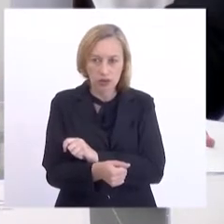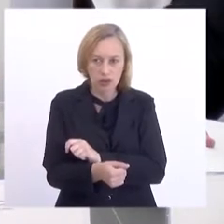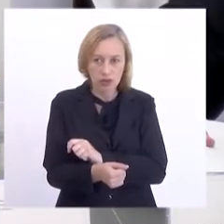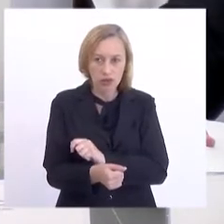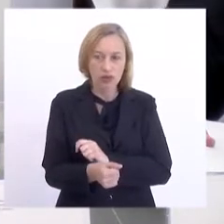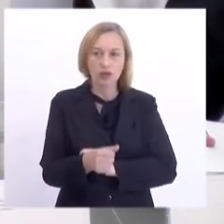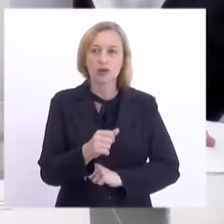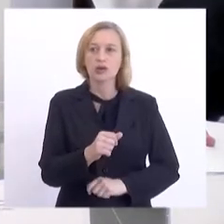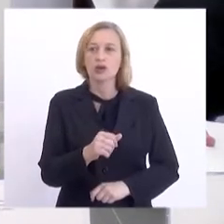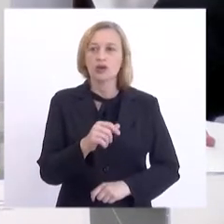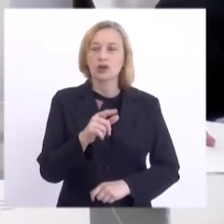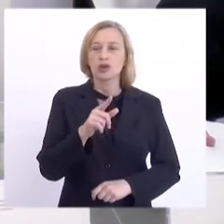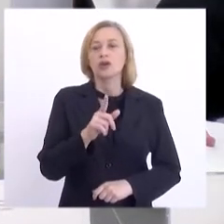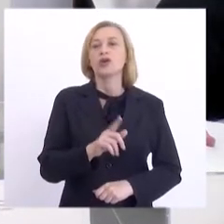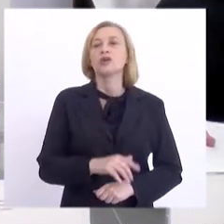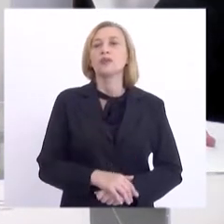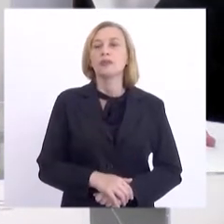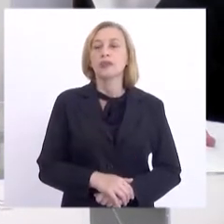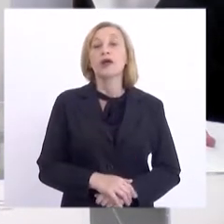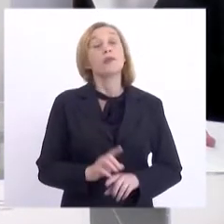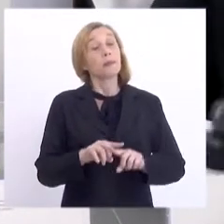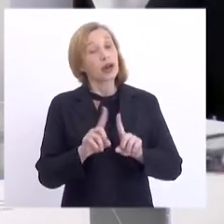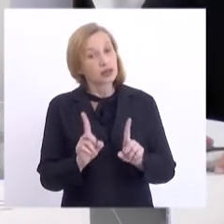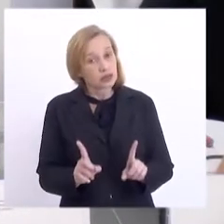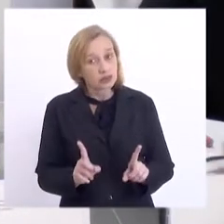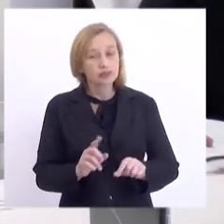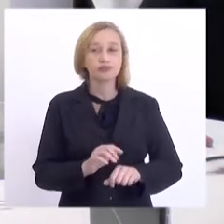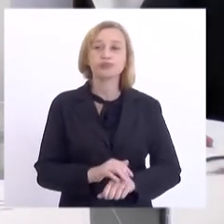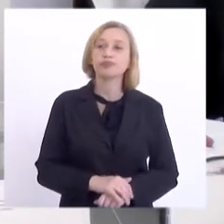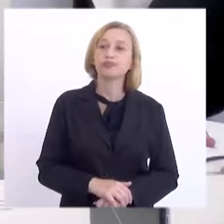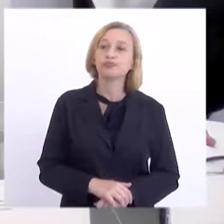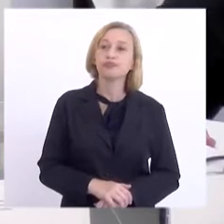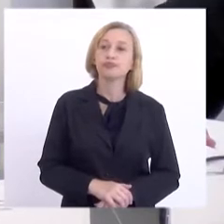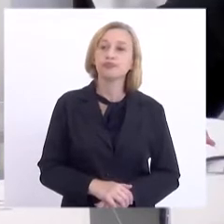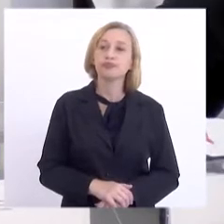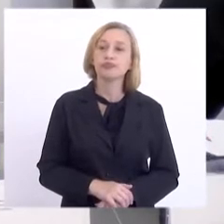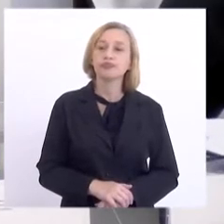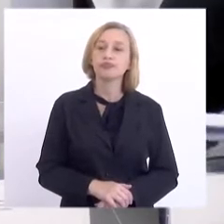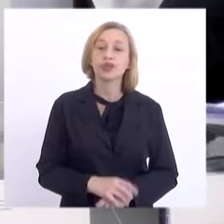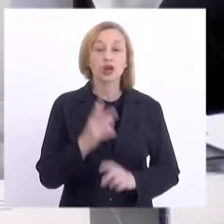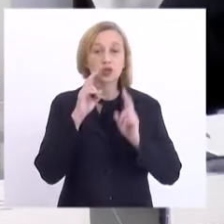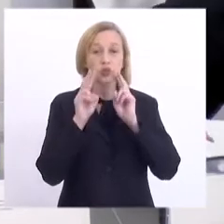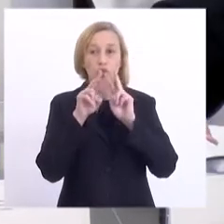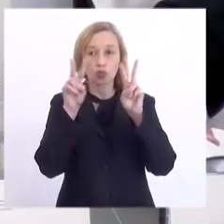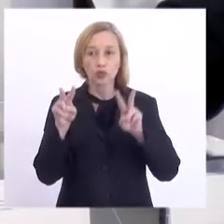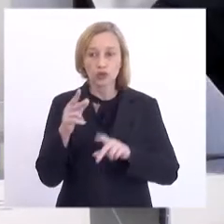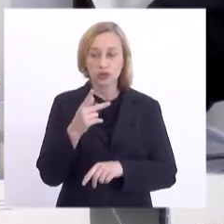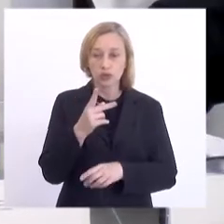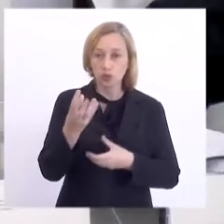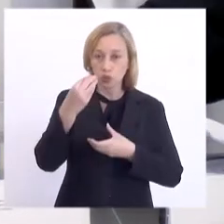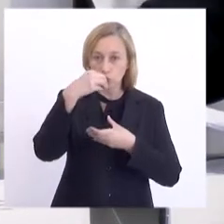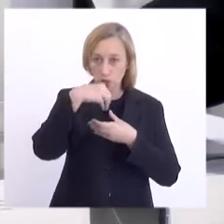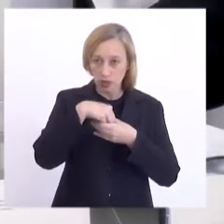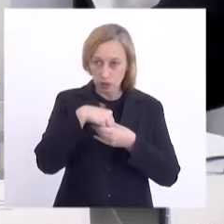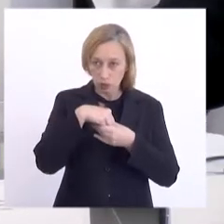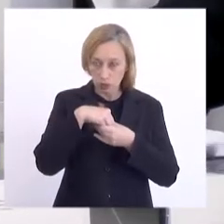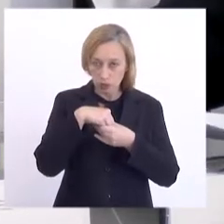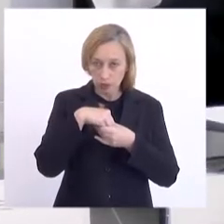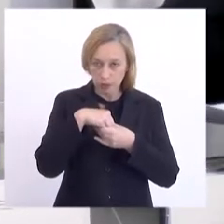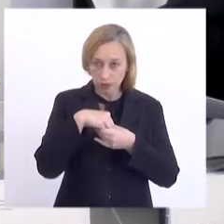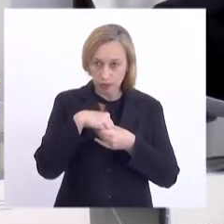governante mas que sou ponto de vista interno